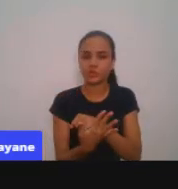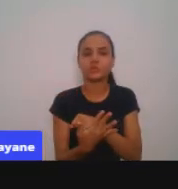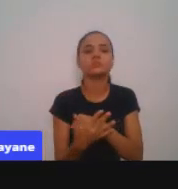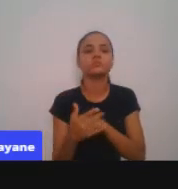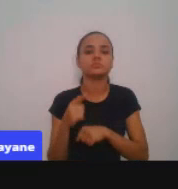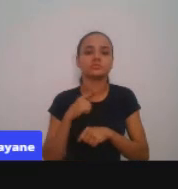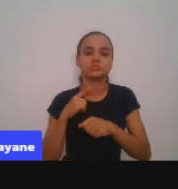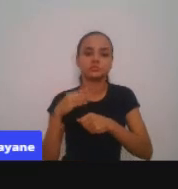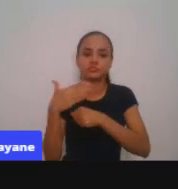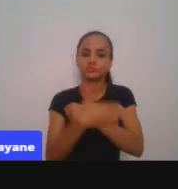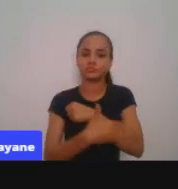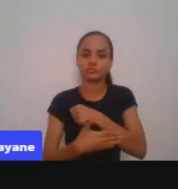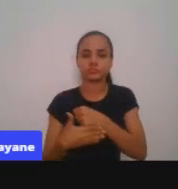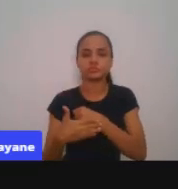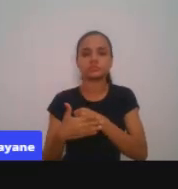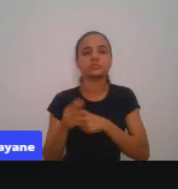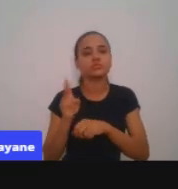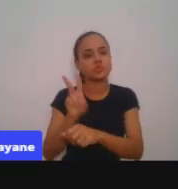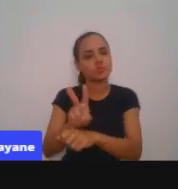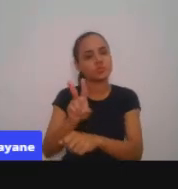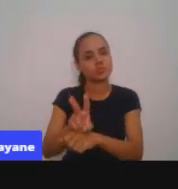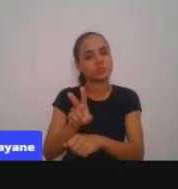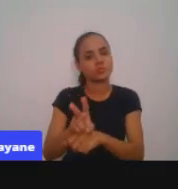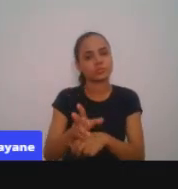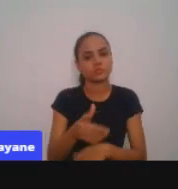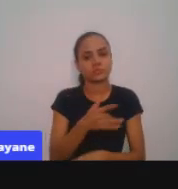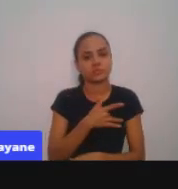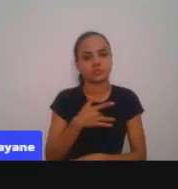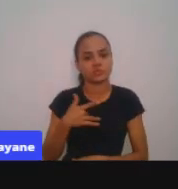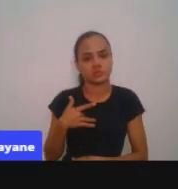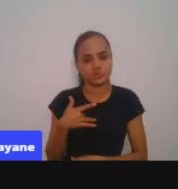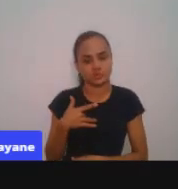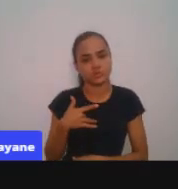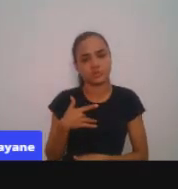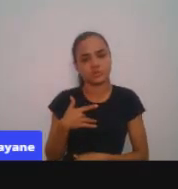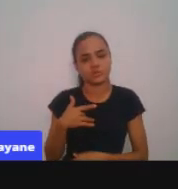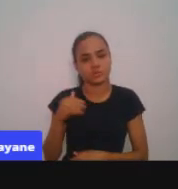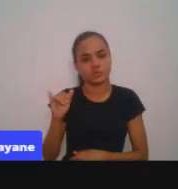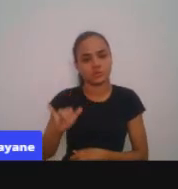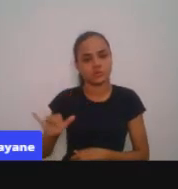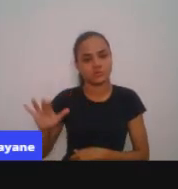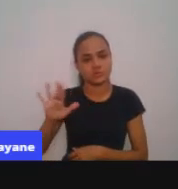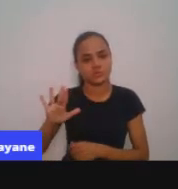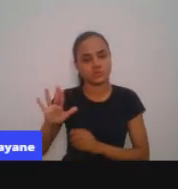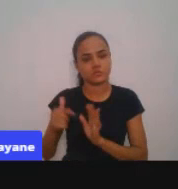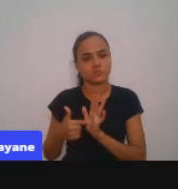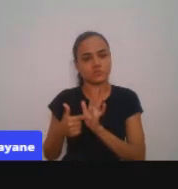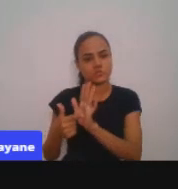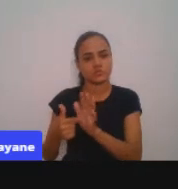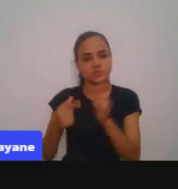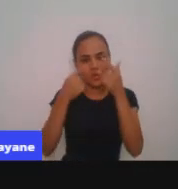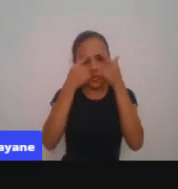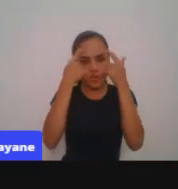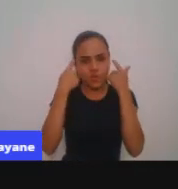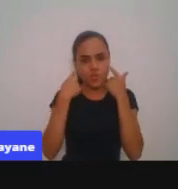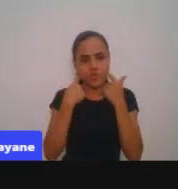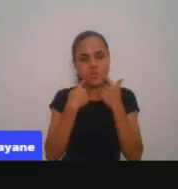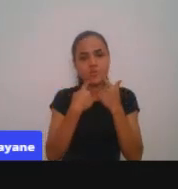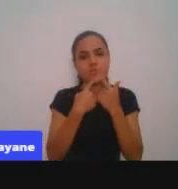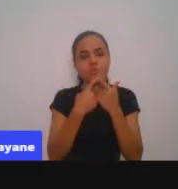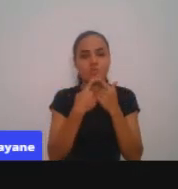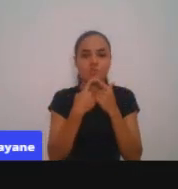sua saúde. Mas olha a cara da criaturinha, né? Que o Frato nos